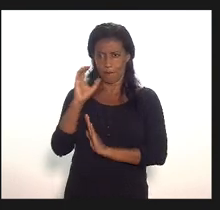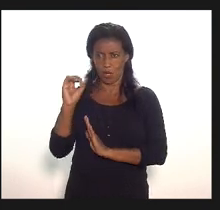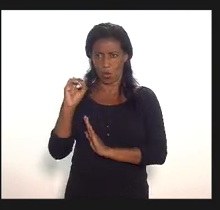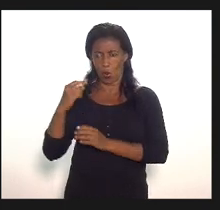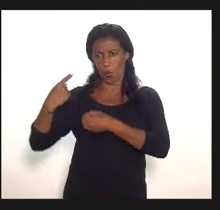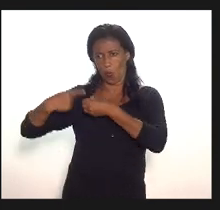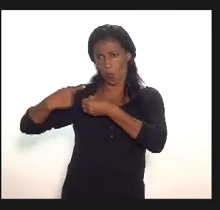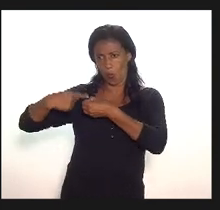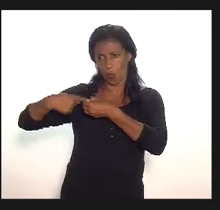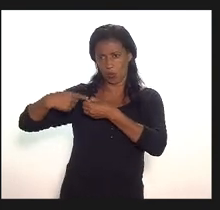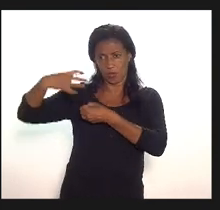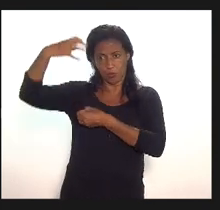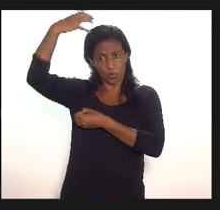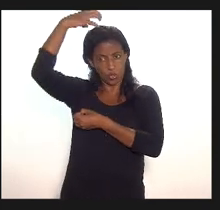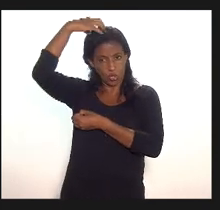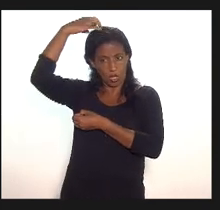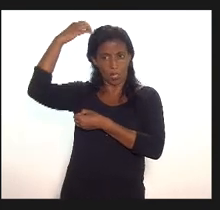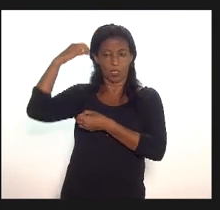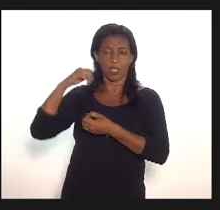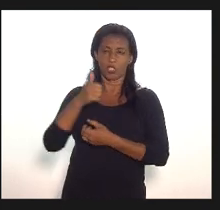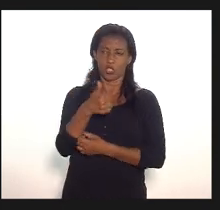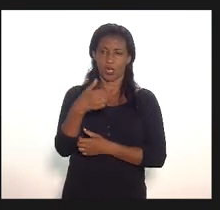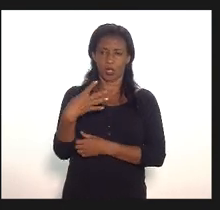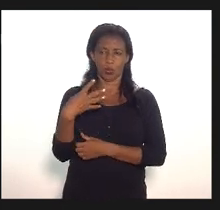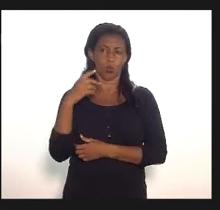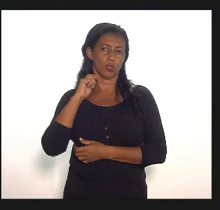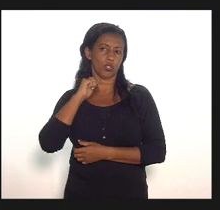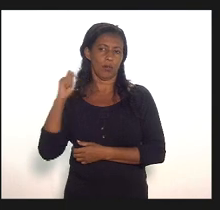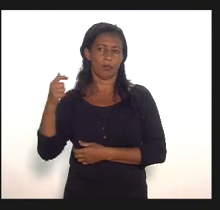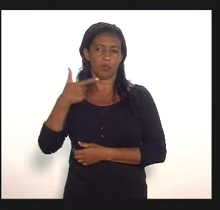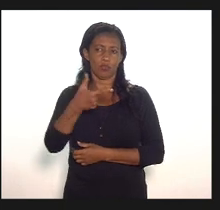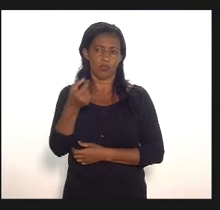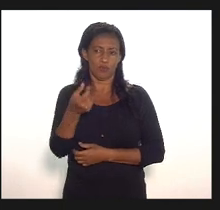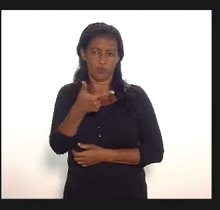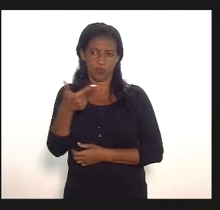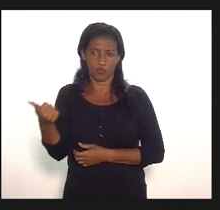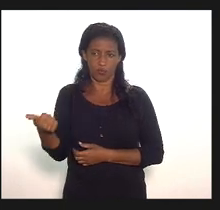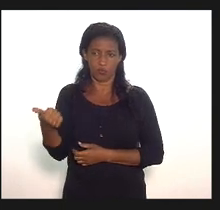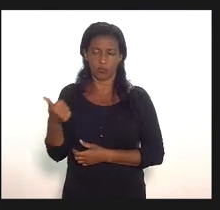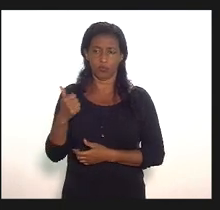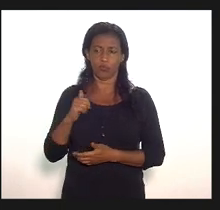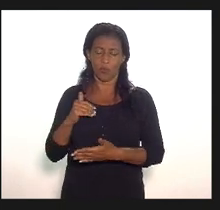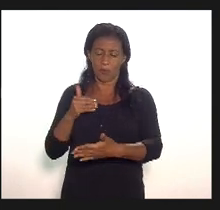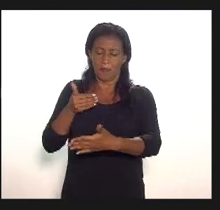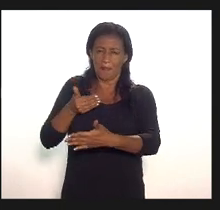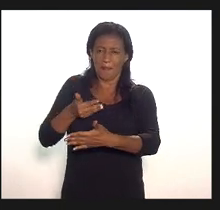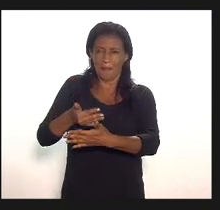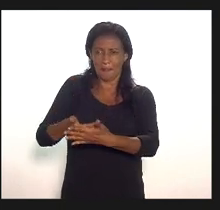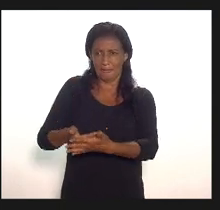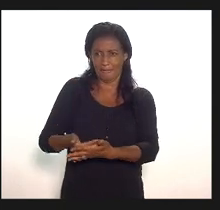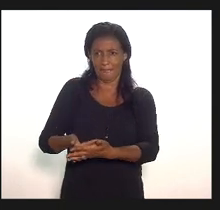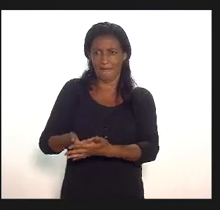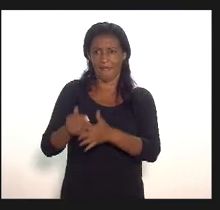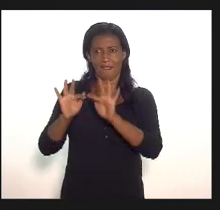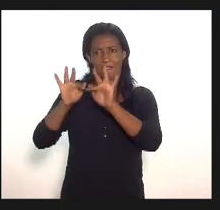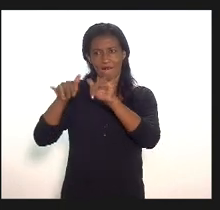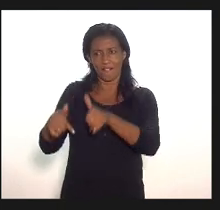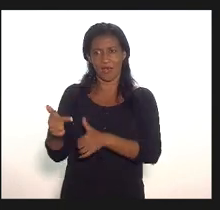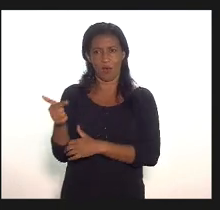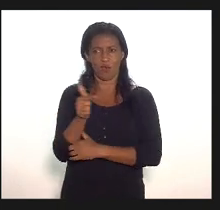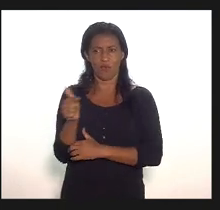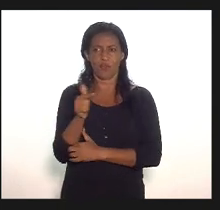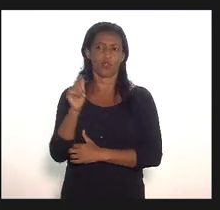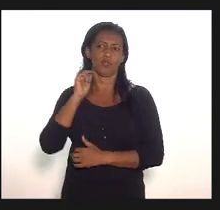município, 1316, de 14 de abril de 2021, cujo prazo se encerra no próximo dia 22 de